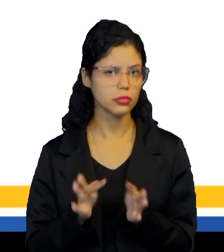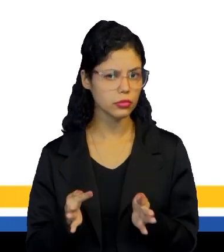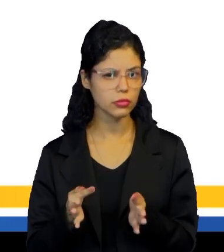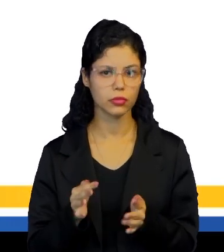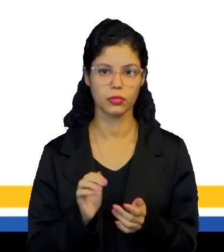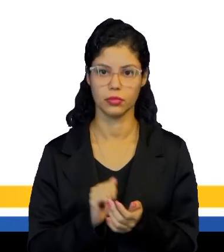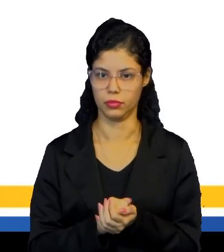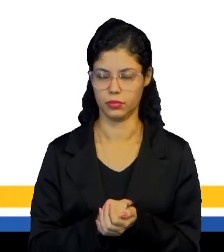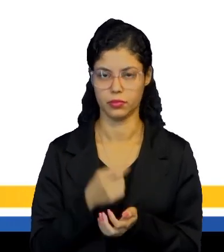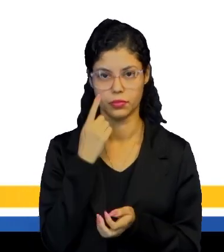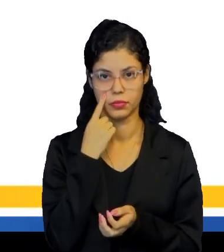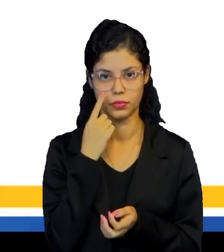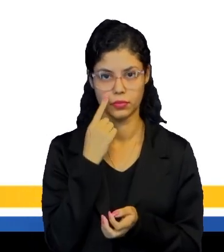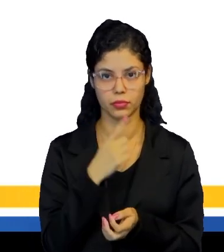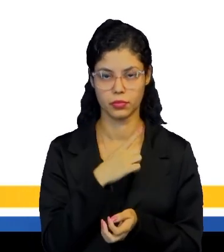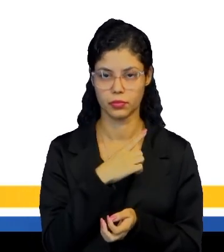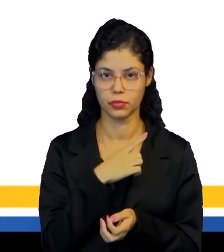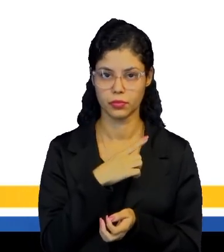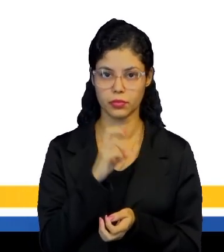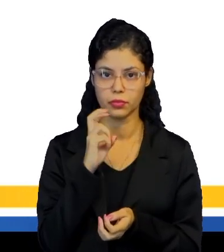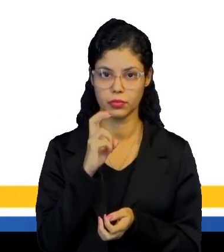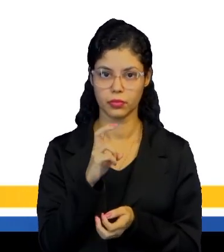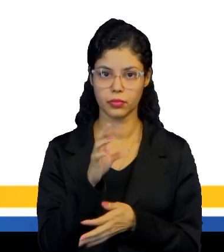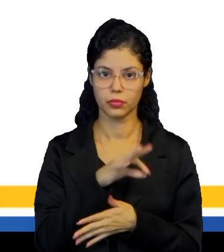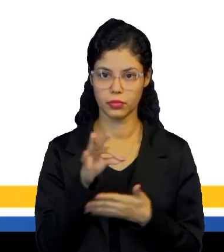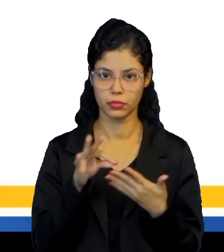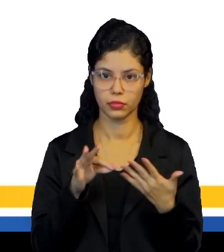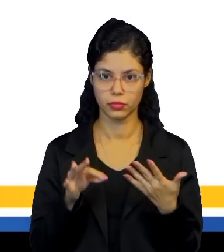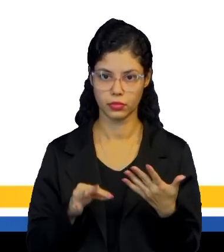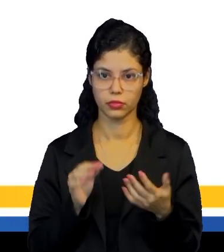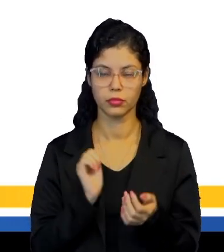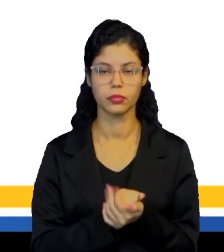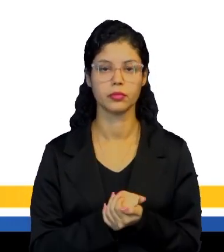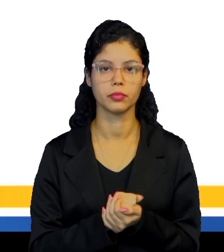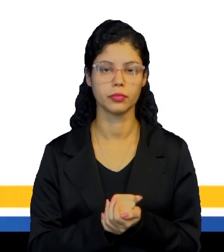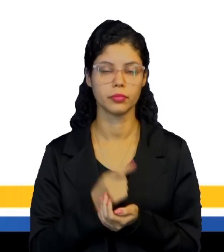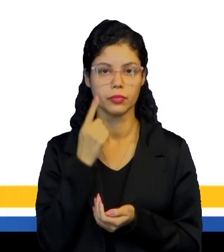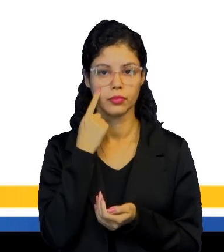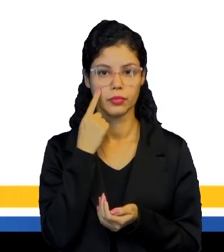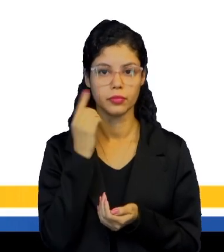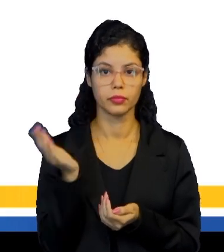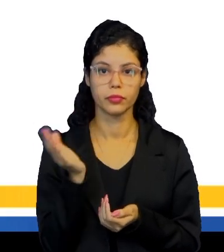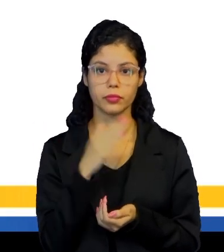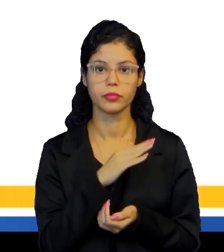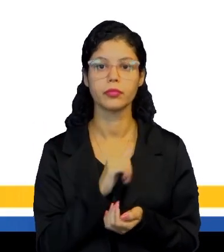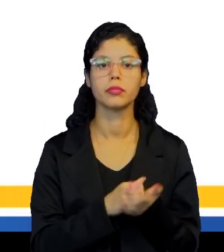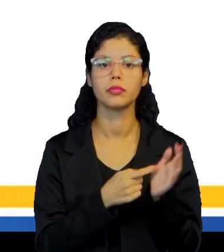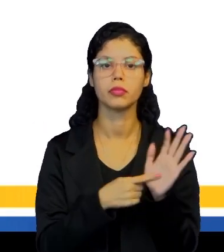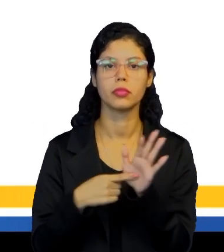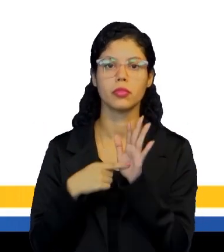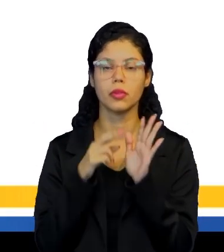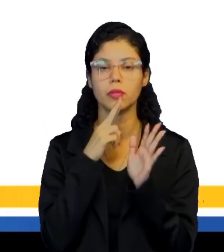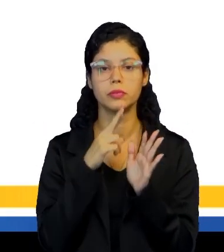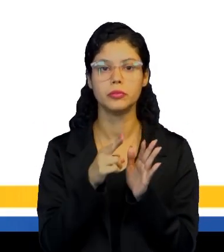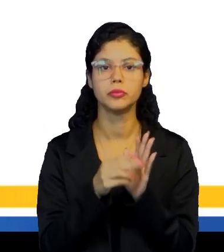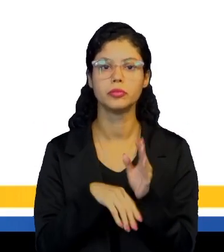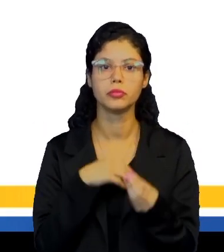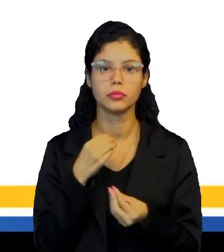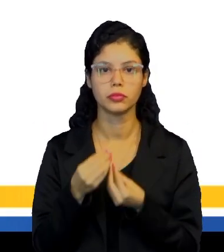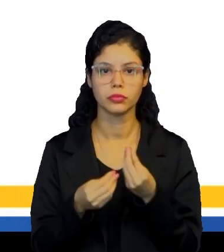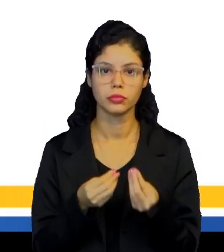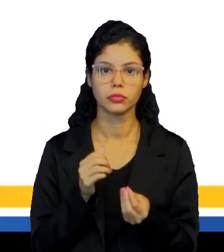simples pessoal observa aí que nós temos cinco alternativas Então vamos lá vou mostrar aqui na resposta